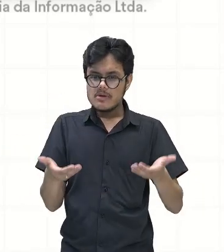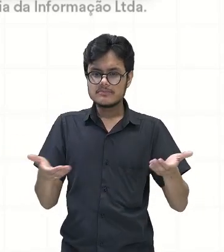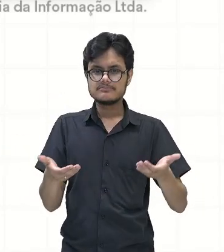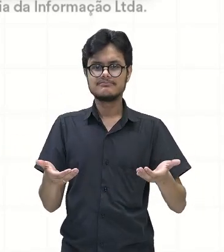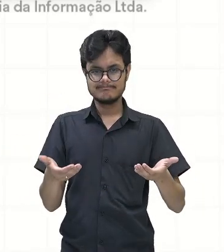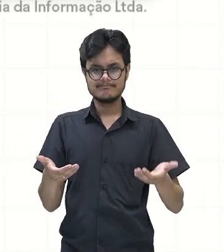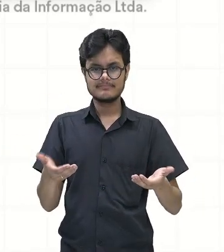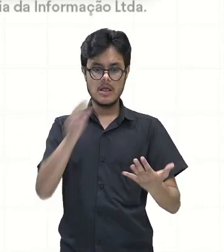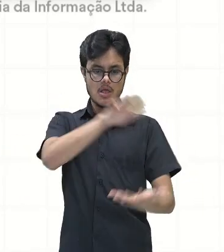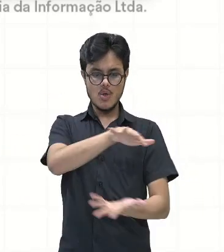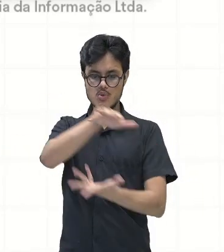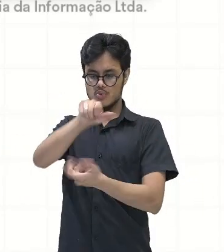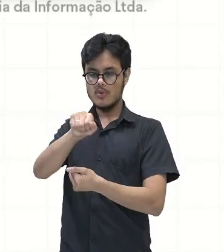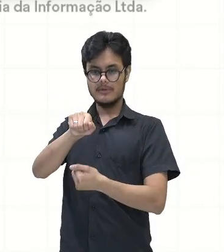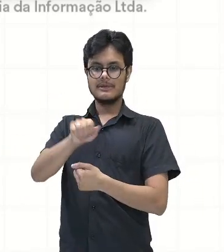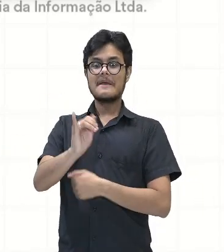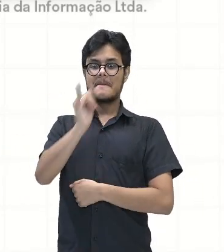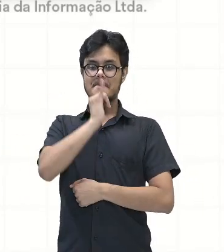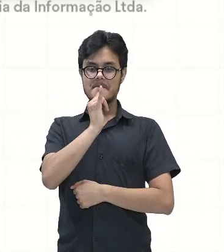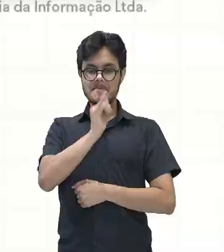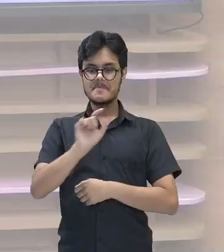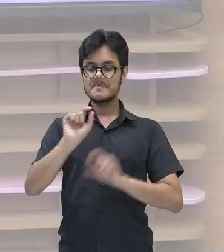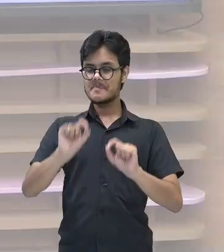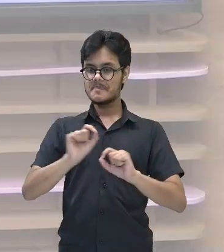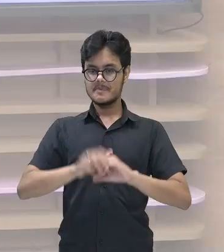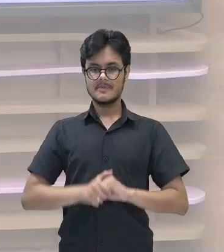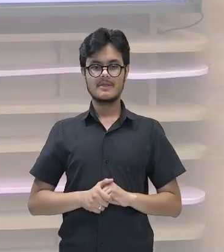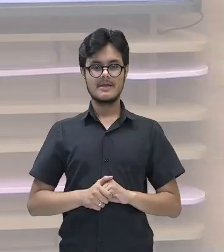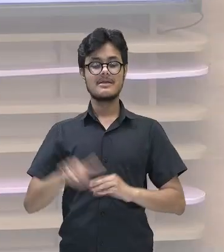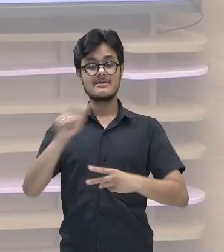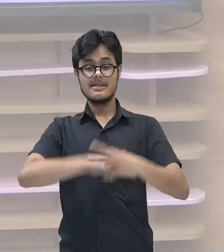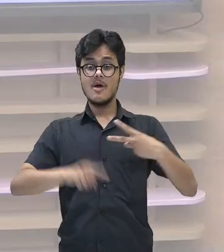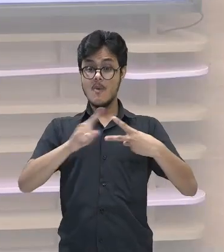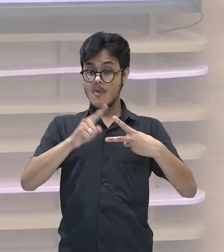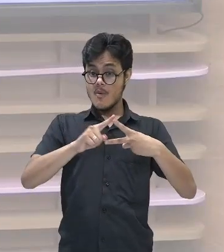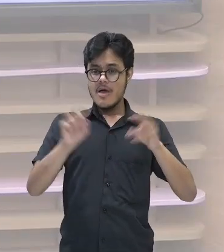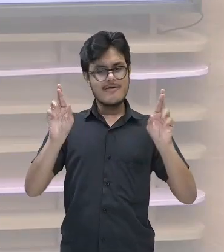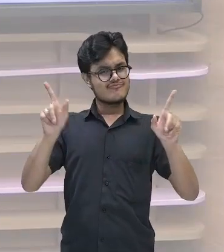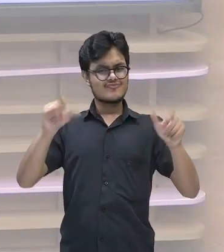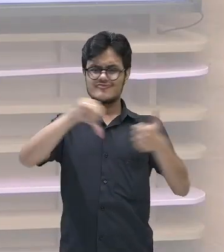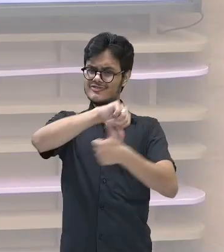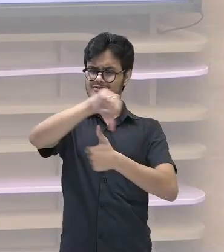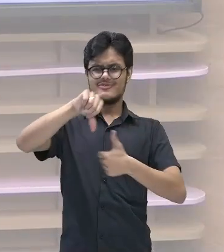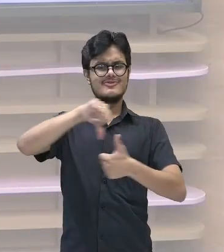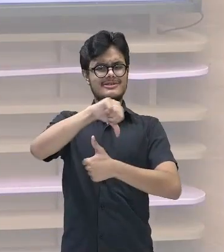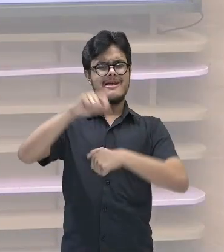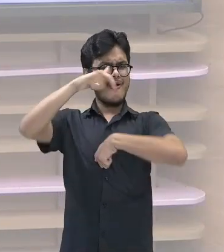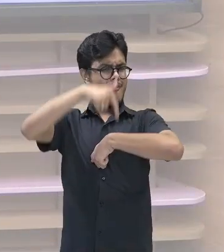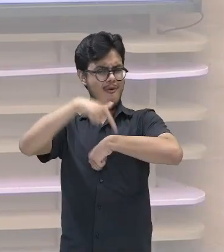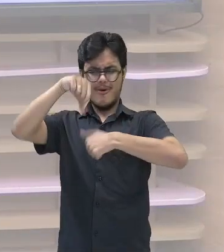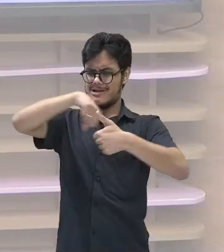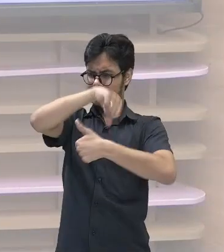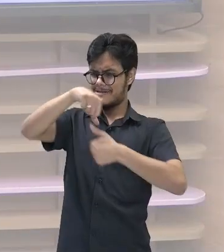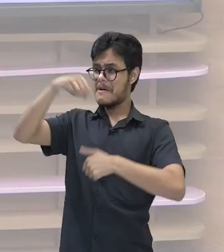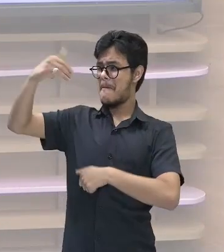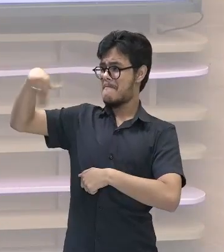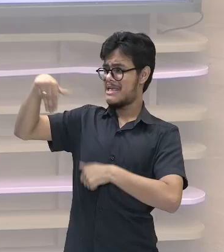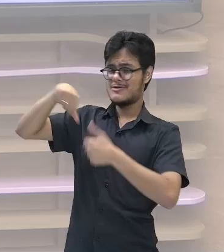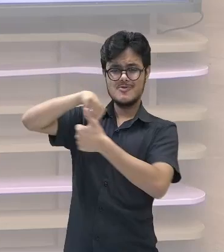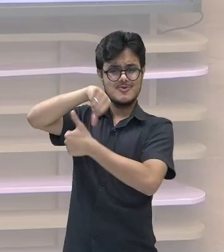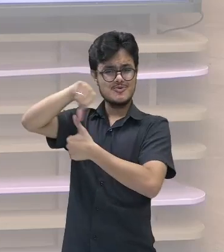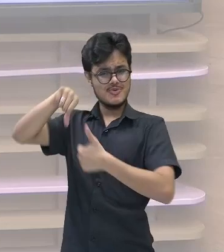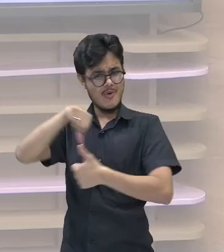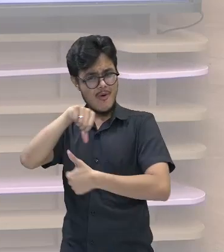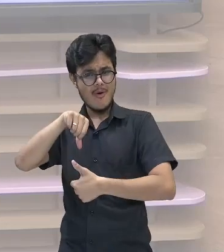né? Aquele é o estado de momento, então que ele muda em questão de horas, de minutos, em questão